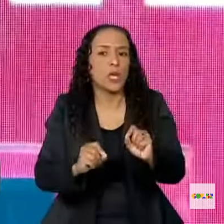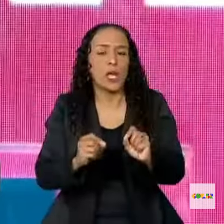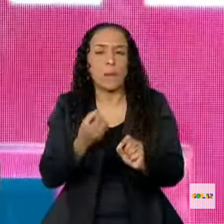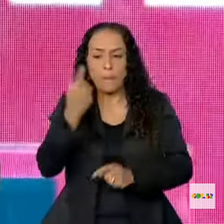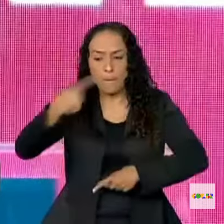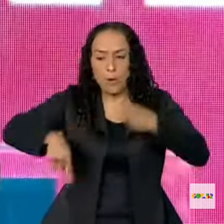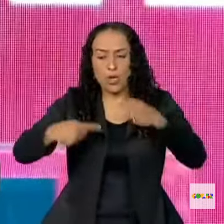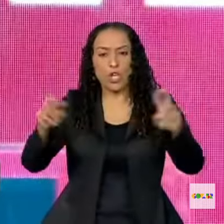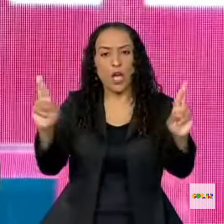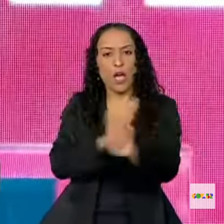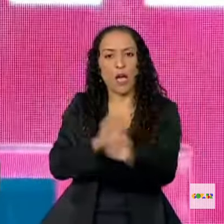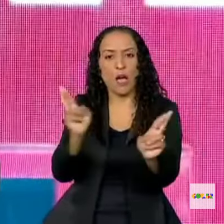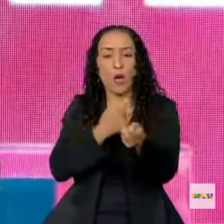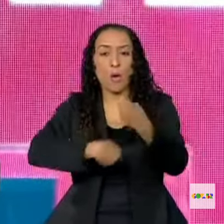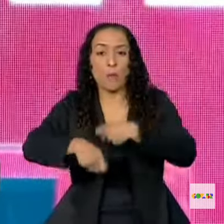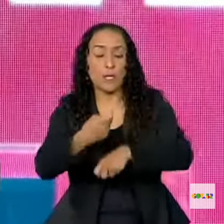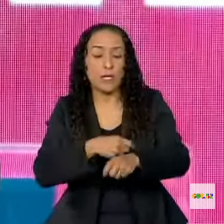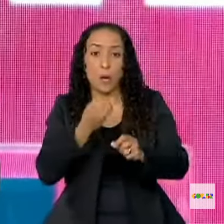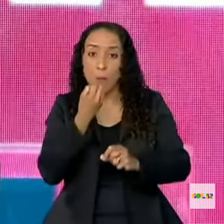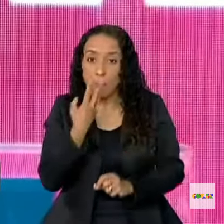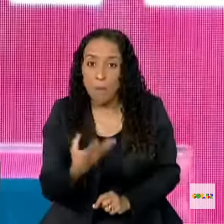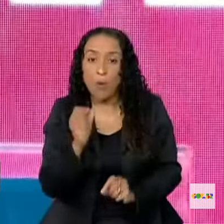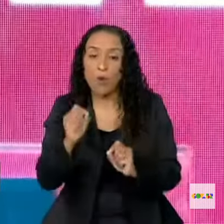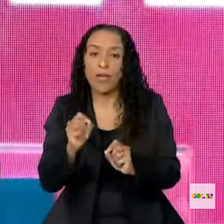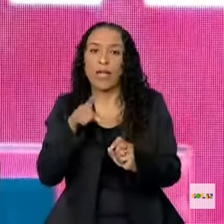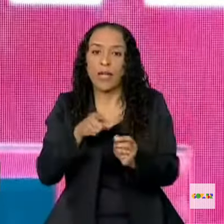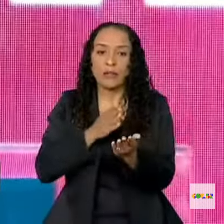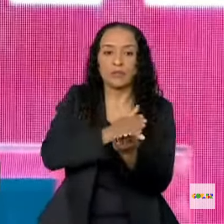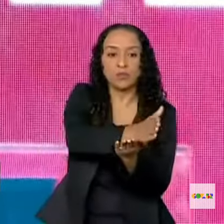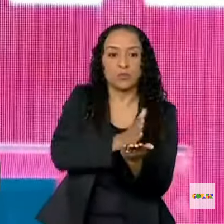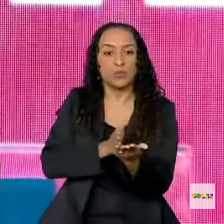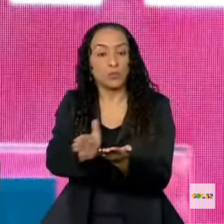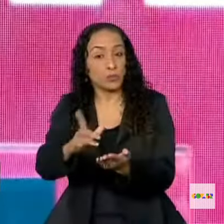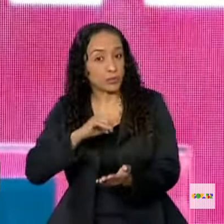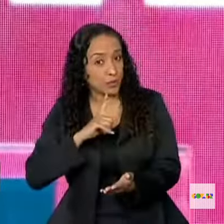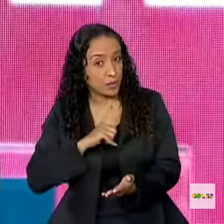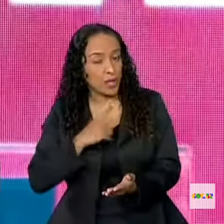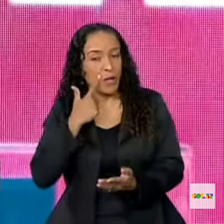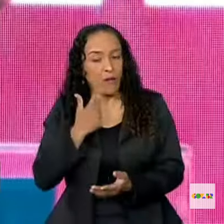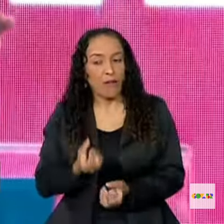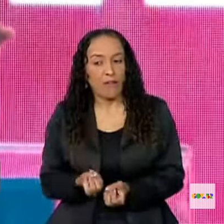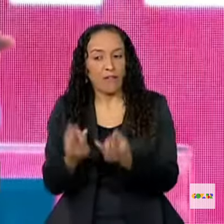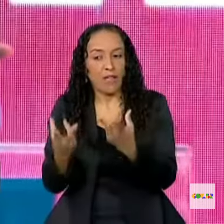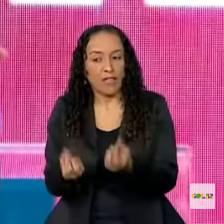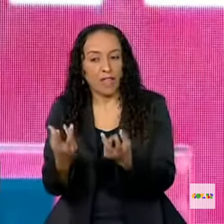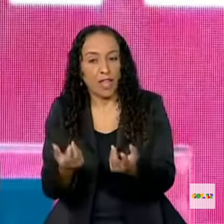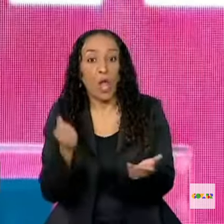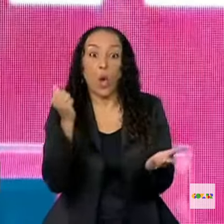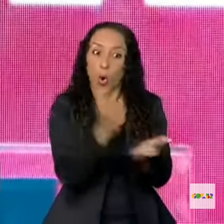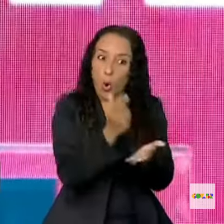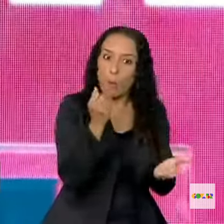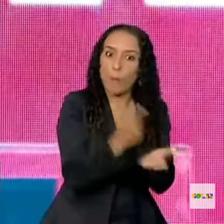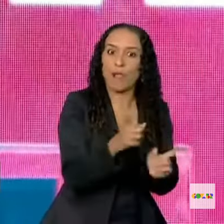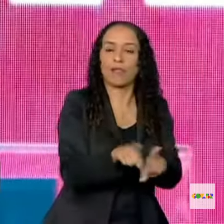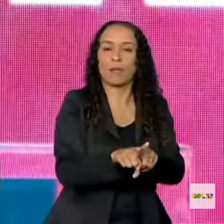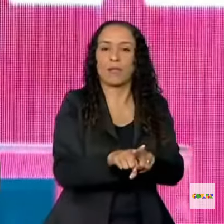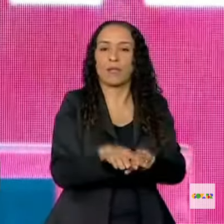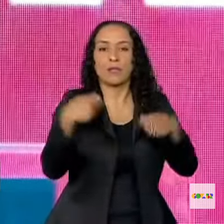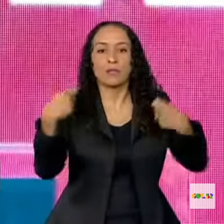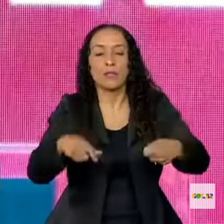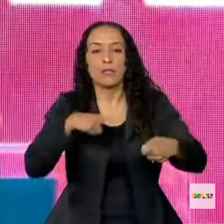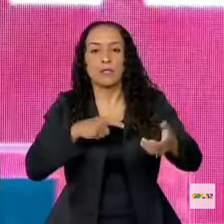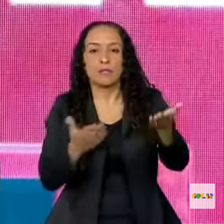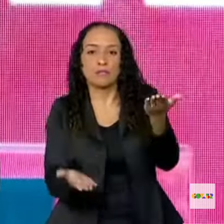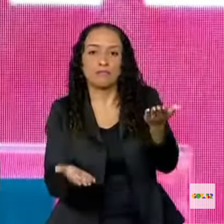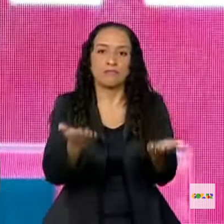política de relação comercial é uma via de duas mãos eu quero vender mas eu quero comprar é preciso que haja